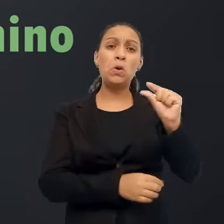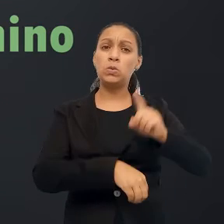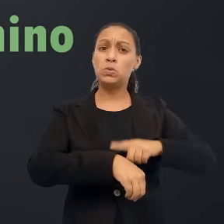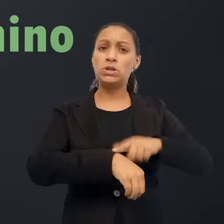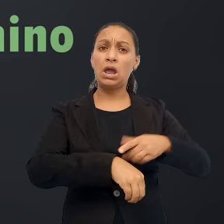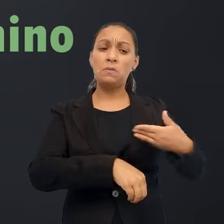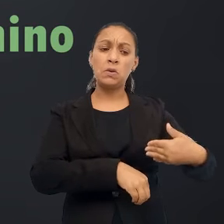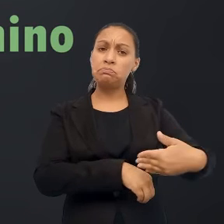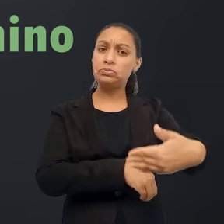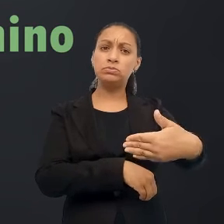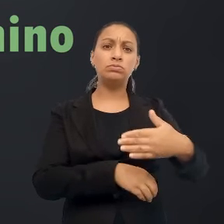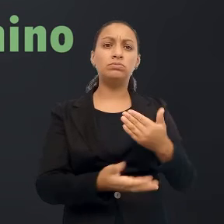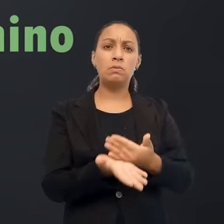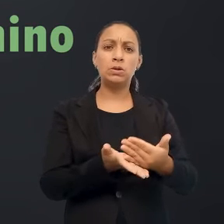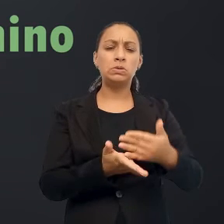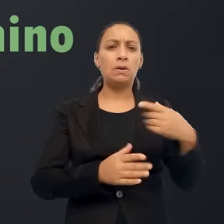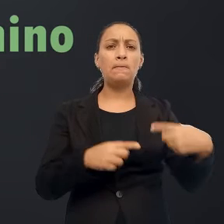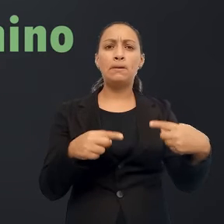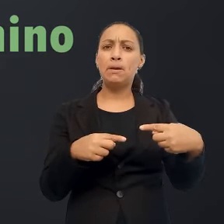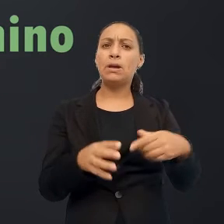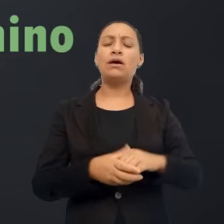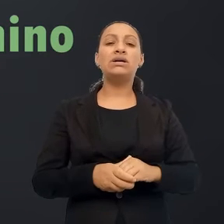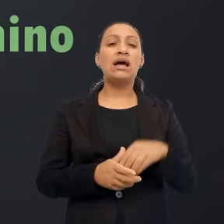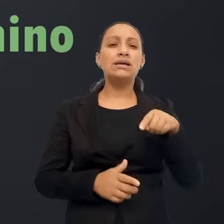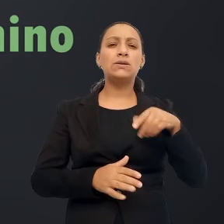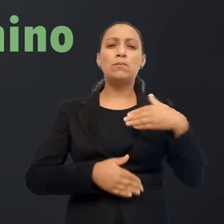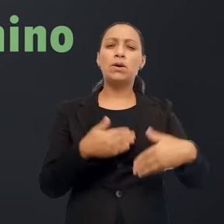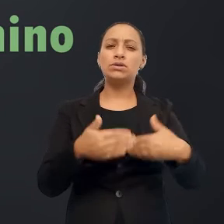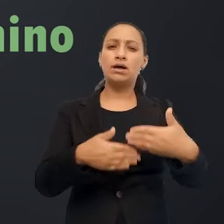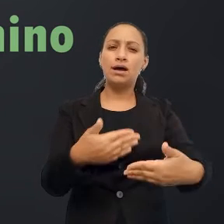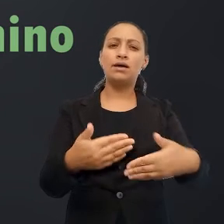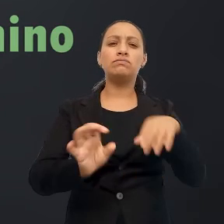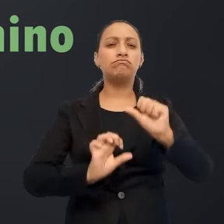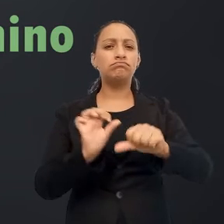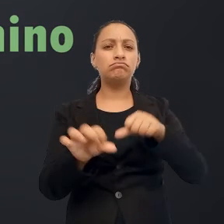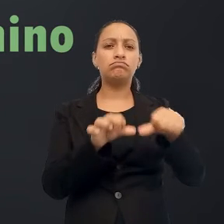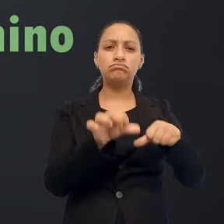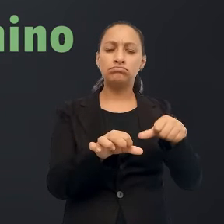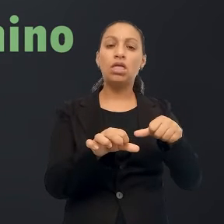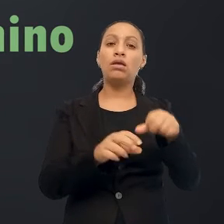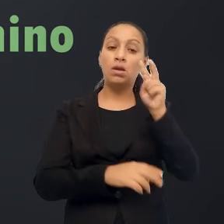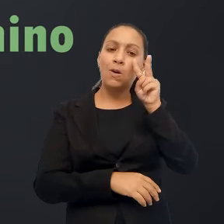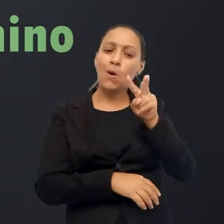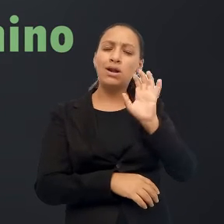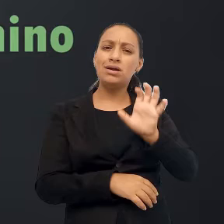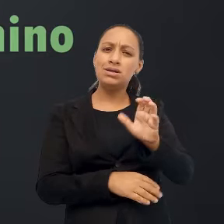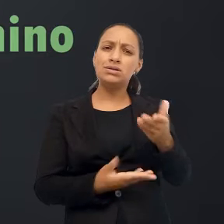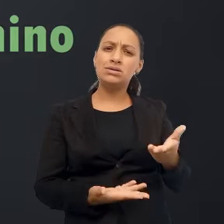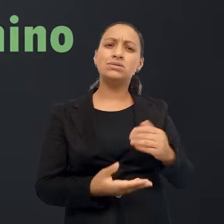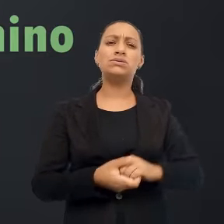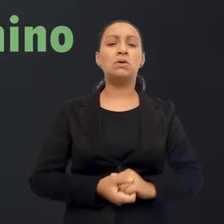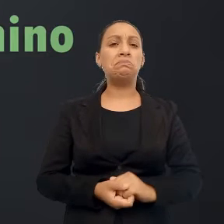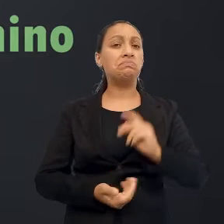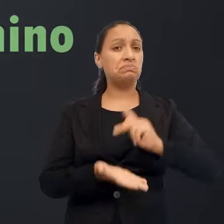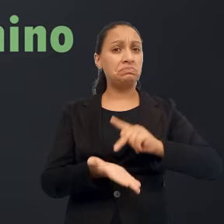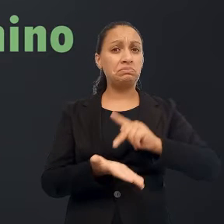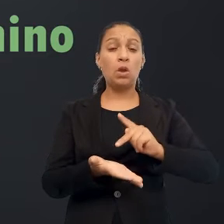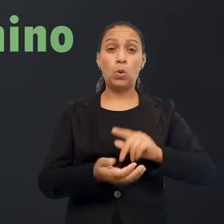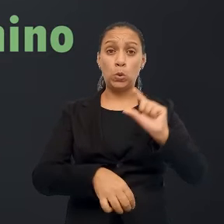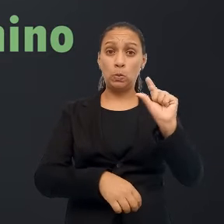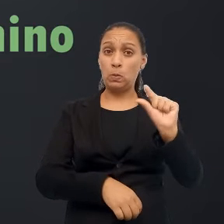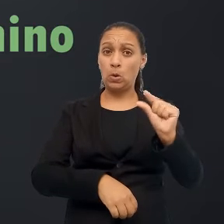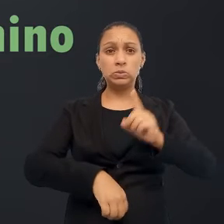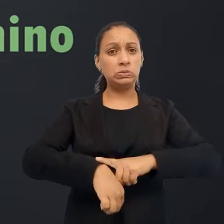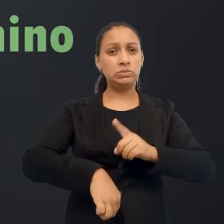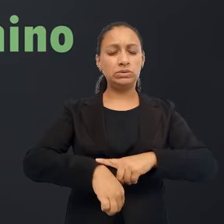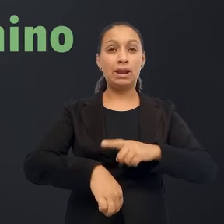Então, esse processo que a gente vem transformando aos poucos, quando a gente olha isso, realmente o tempo é muito pouco para a gente